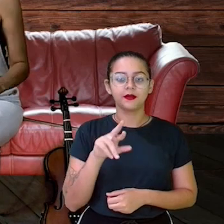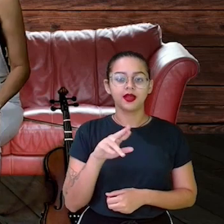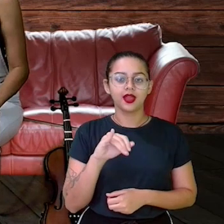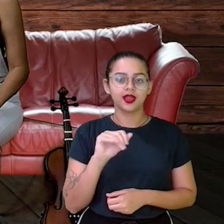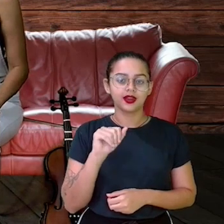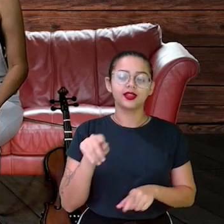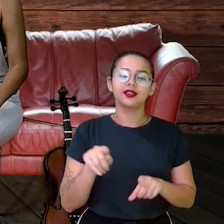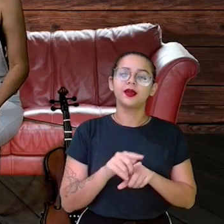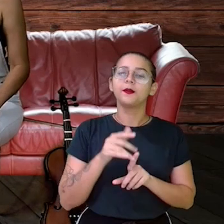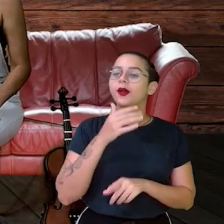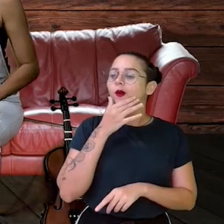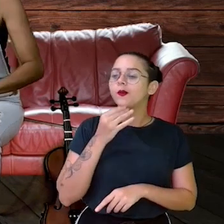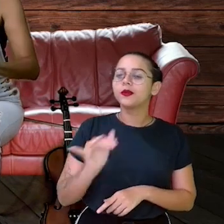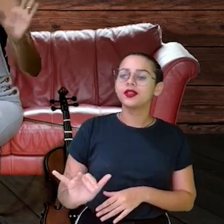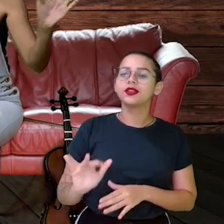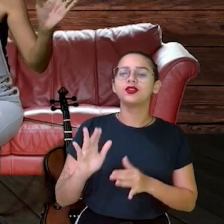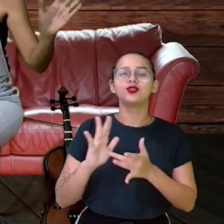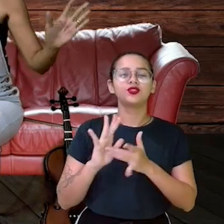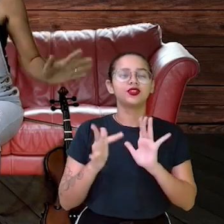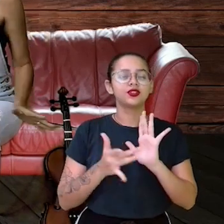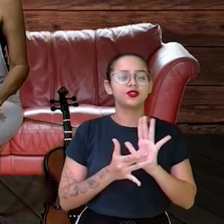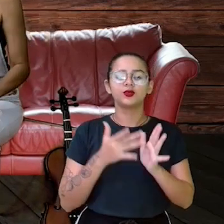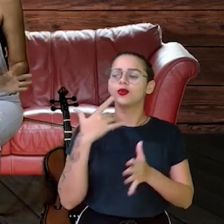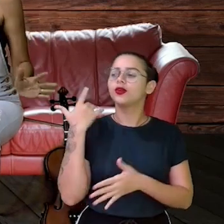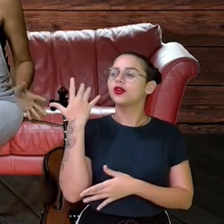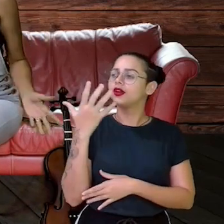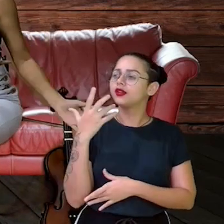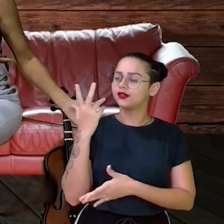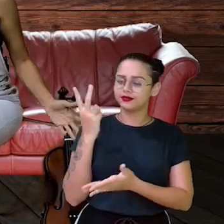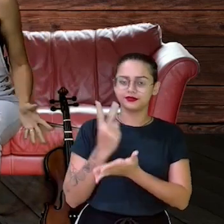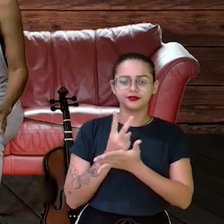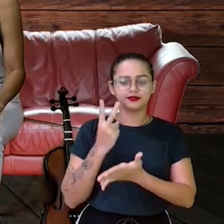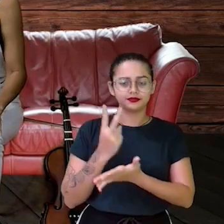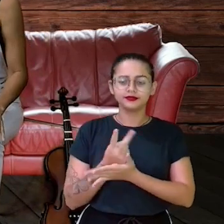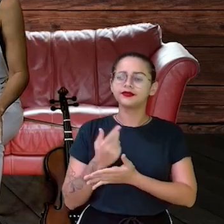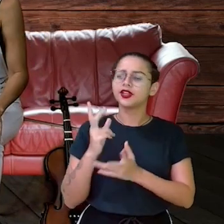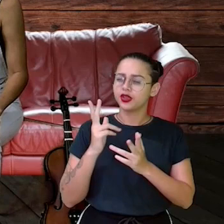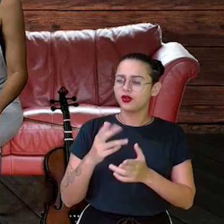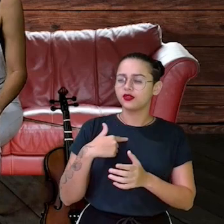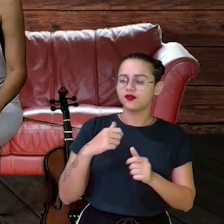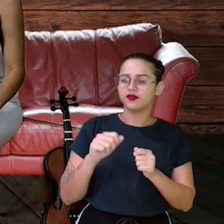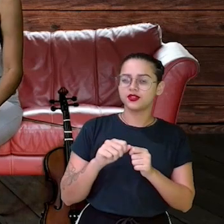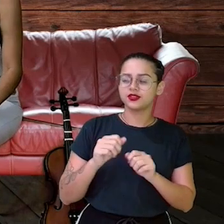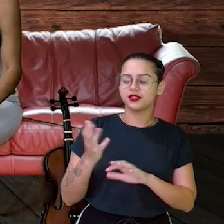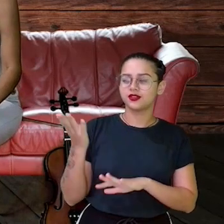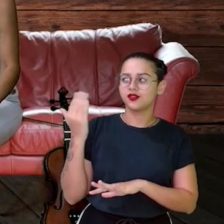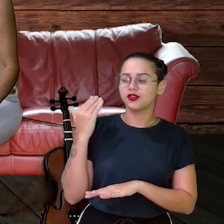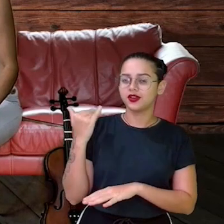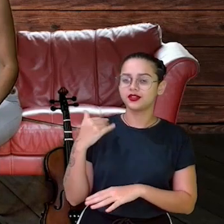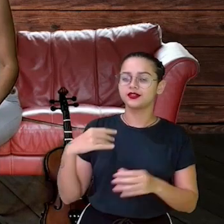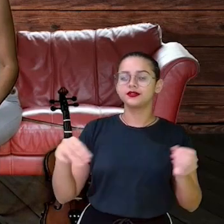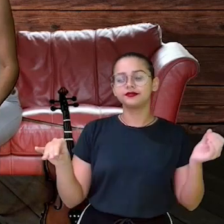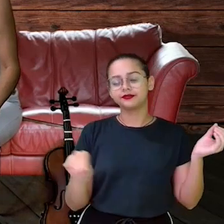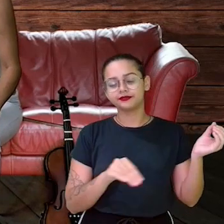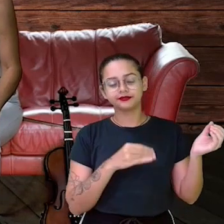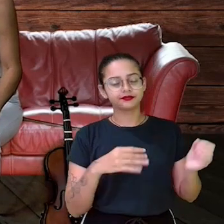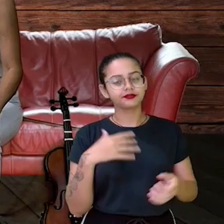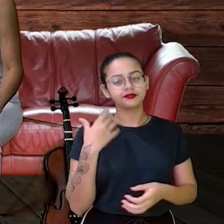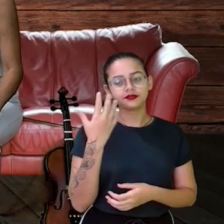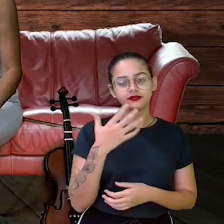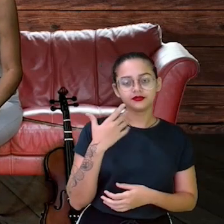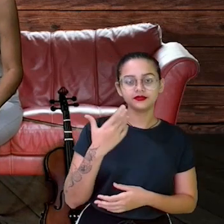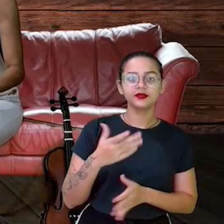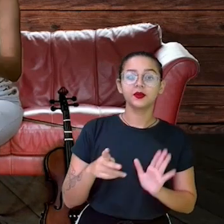Jesus. Cantando sempre, ó, canções aí, como eu estava fazendo agora há pouco aí. Cantando essa canção